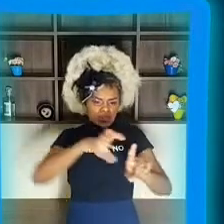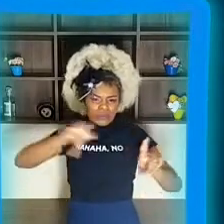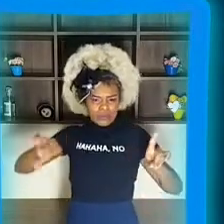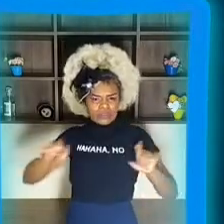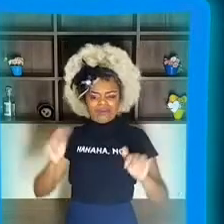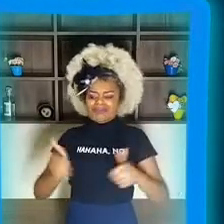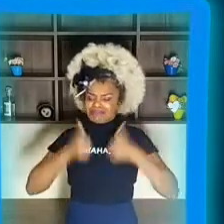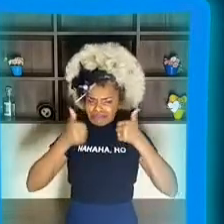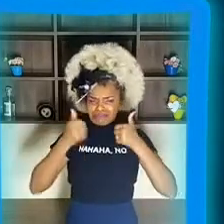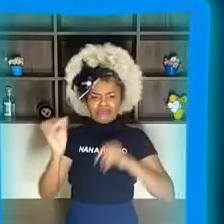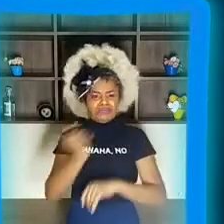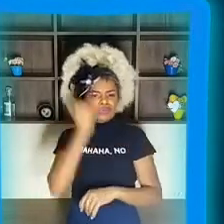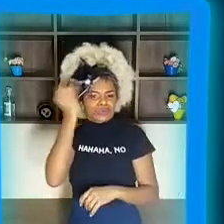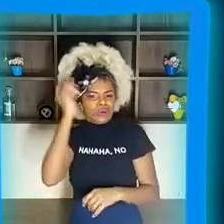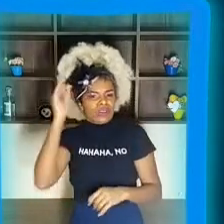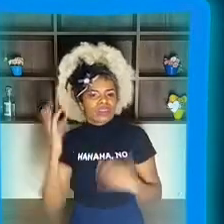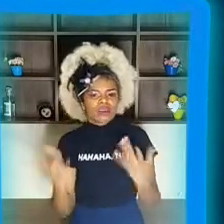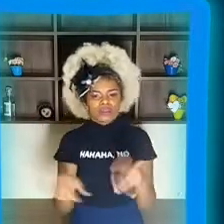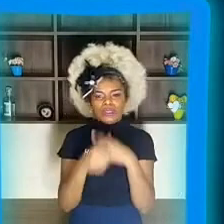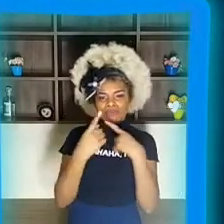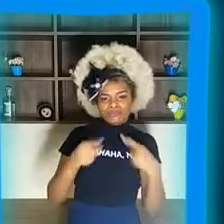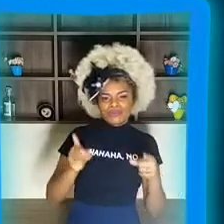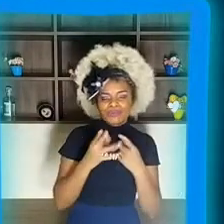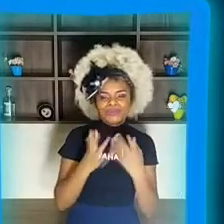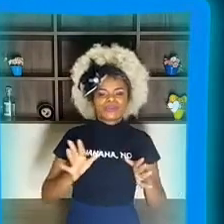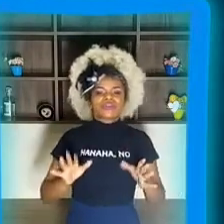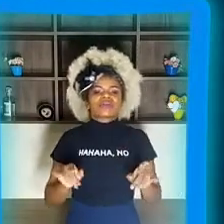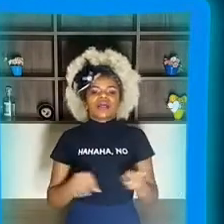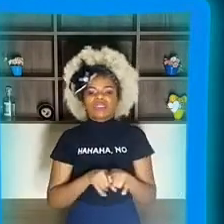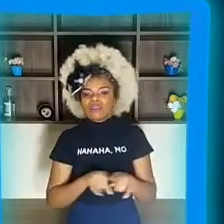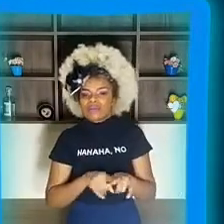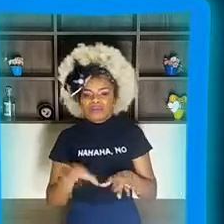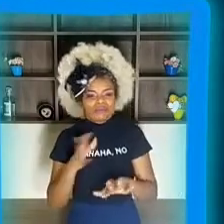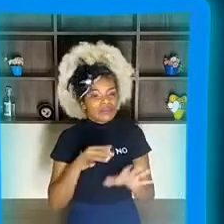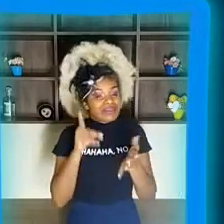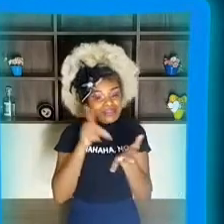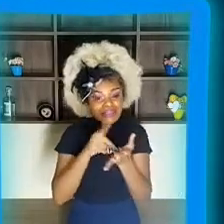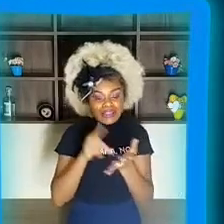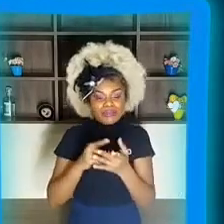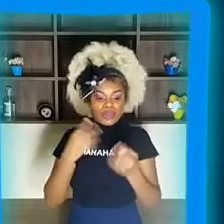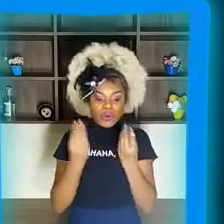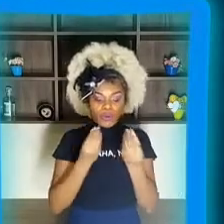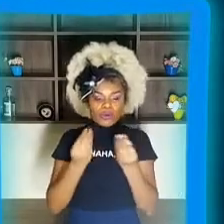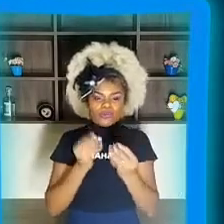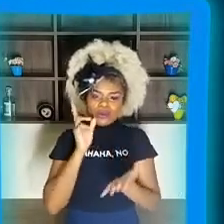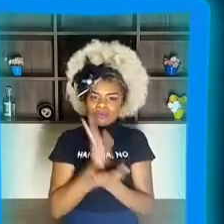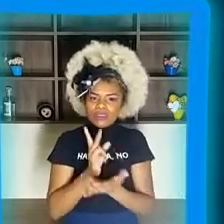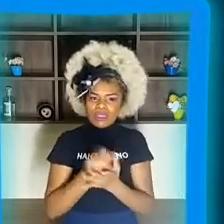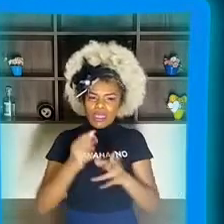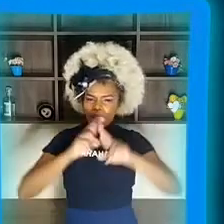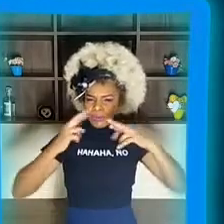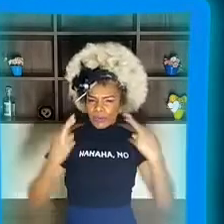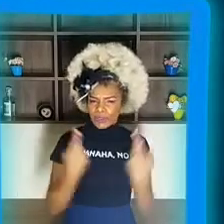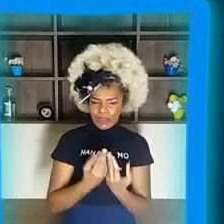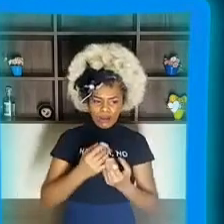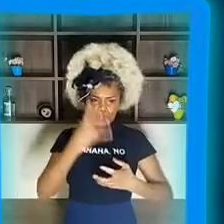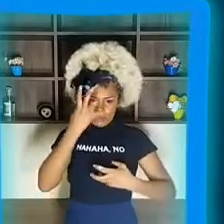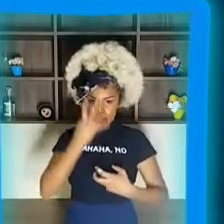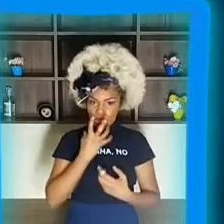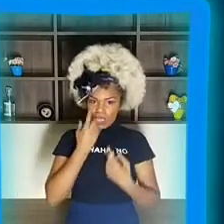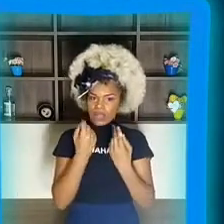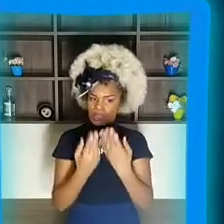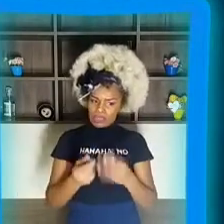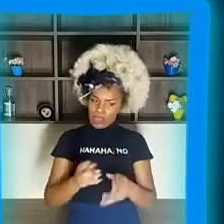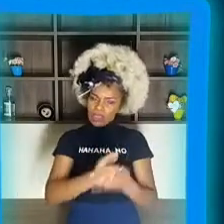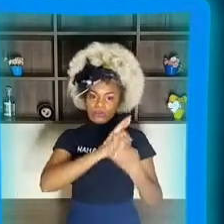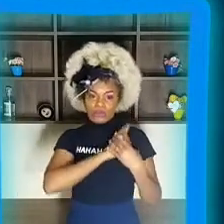assim, a música, né, a... E exatamente no sentido de manter, porque numa reunião dessa gravidade, dessa